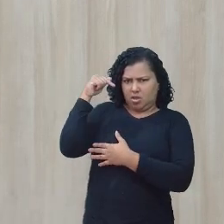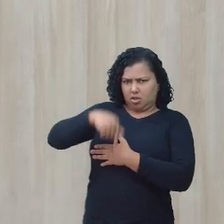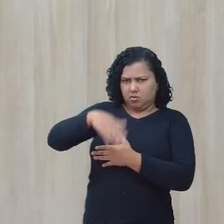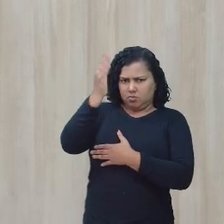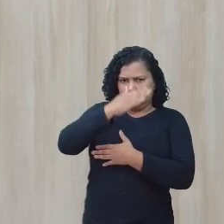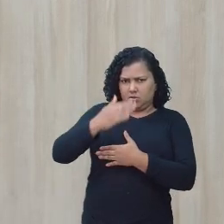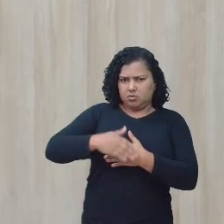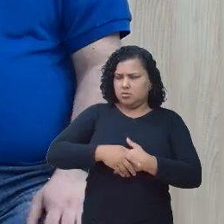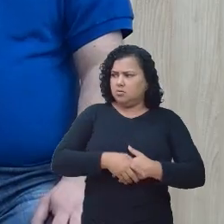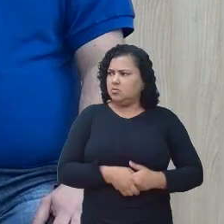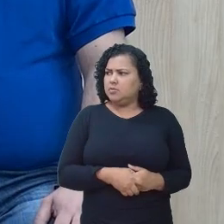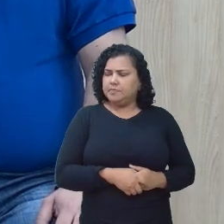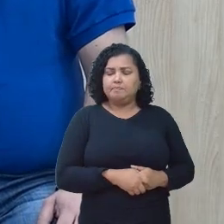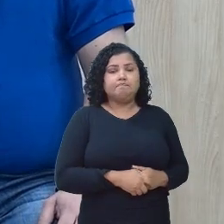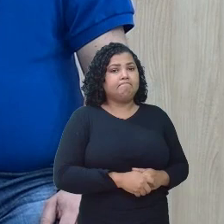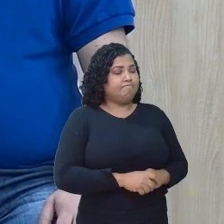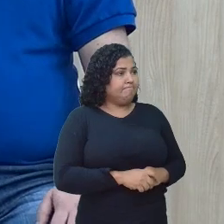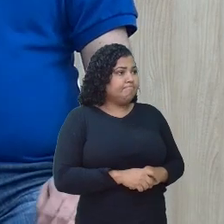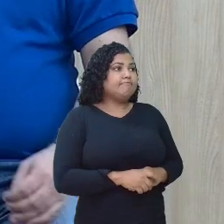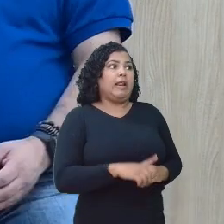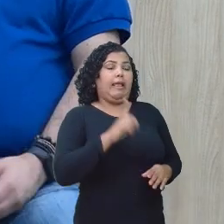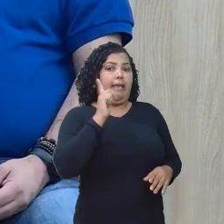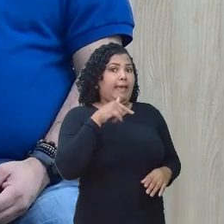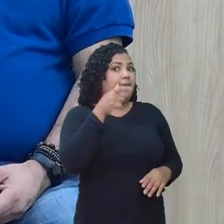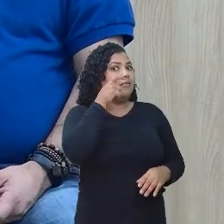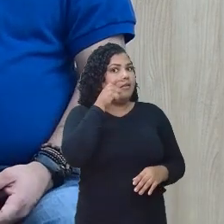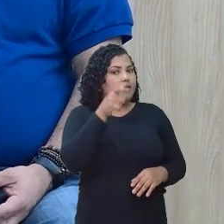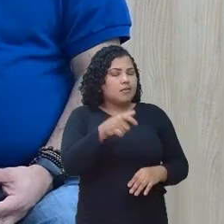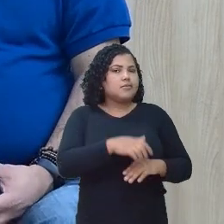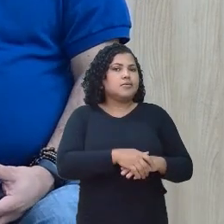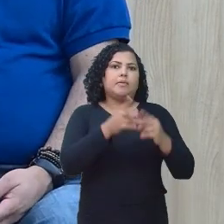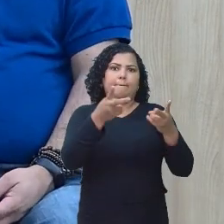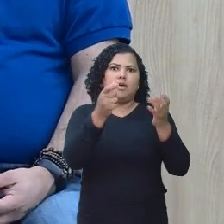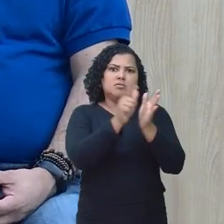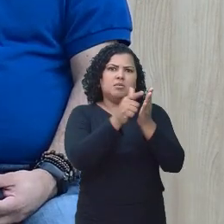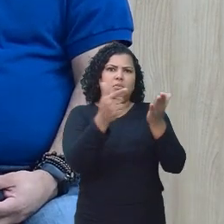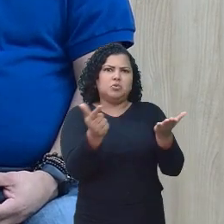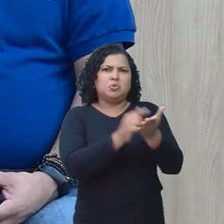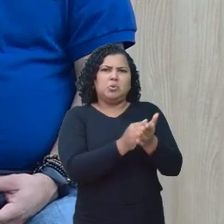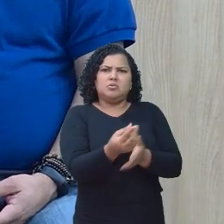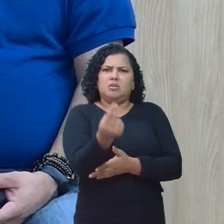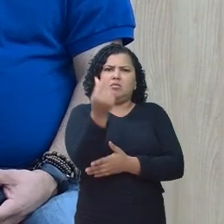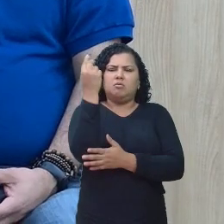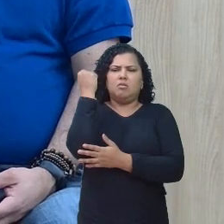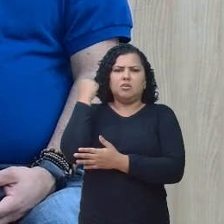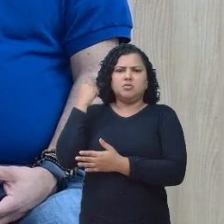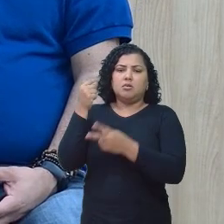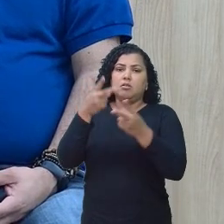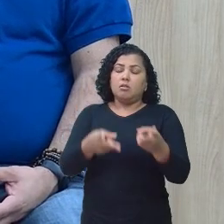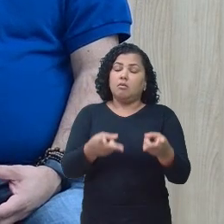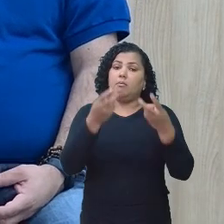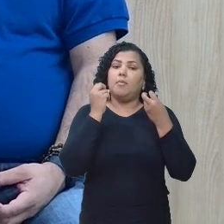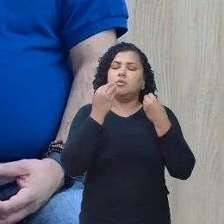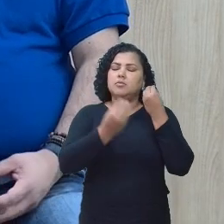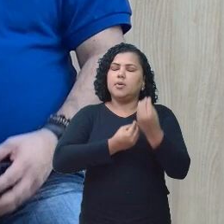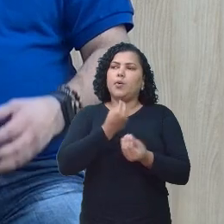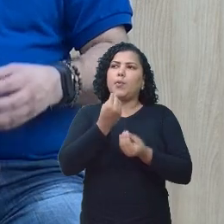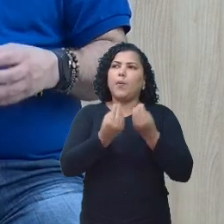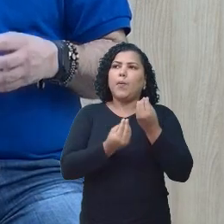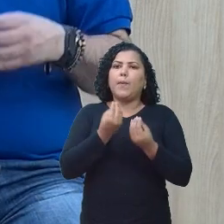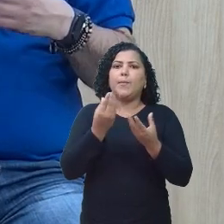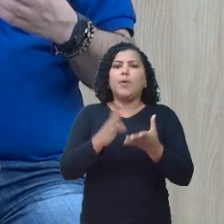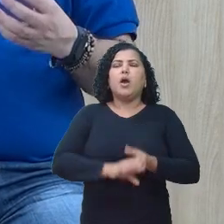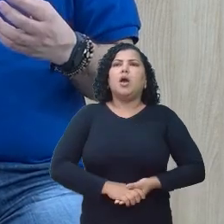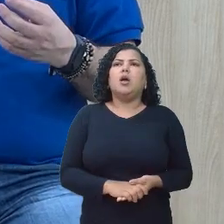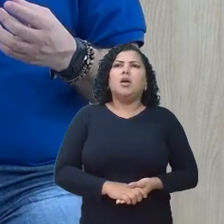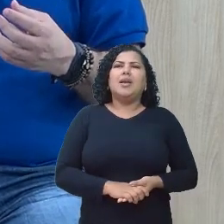Brasil? É interessante, né, a gente ver esses registros antigos e ver como